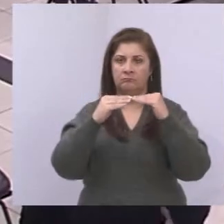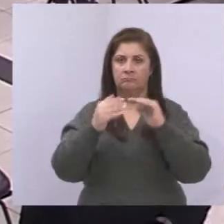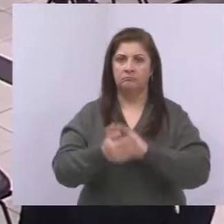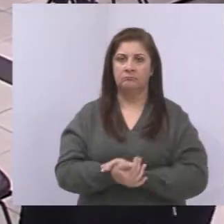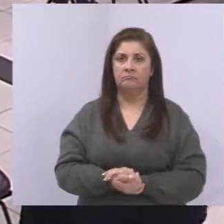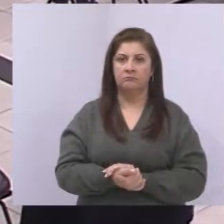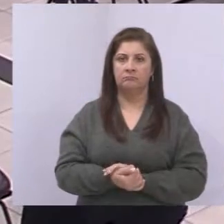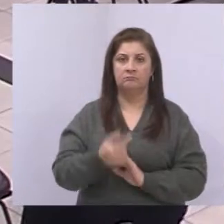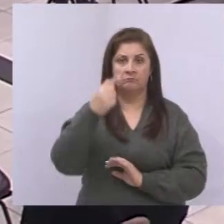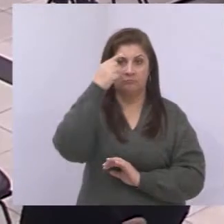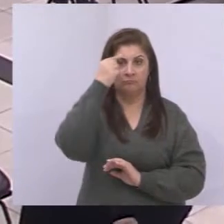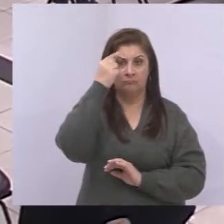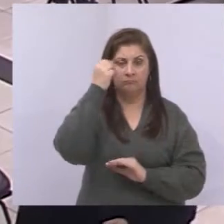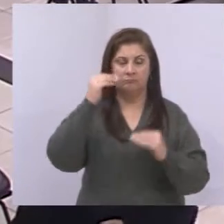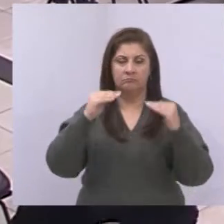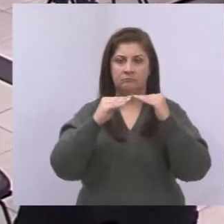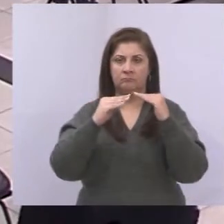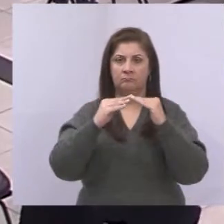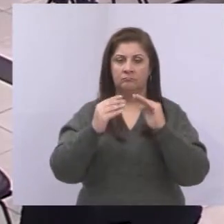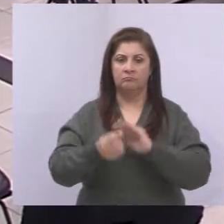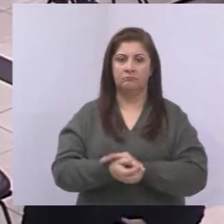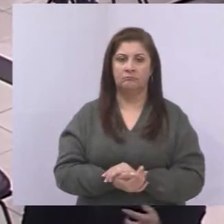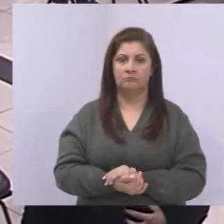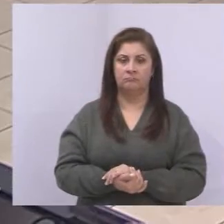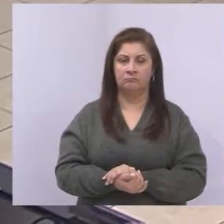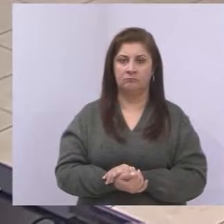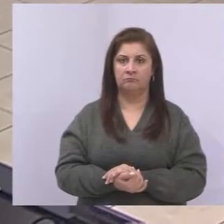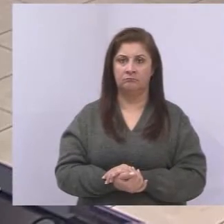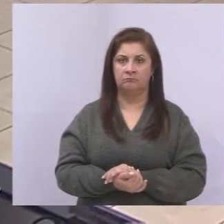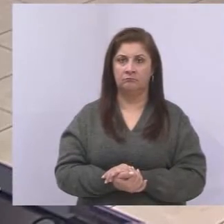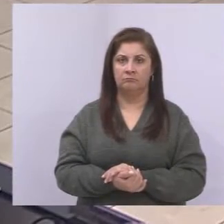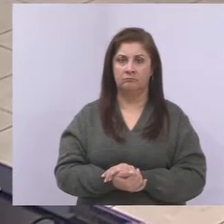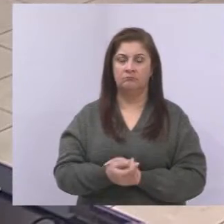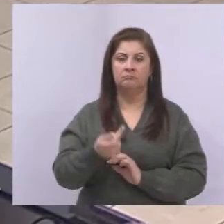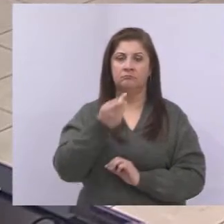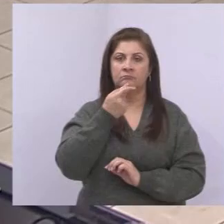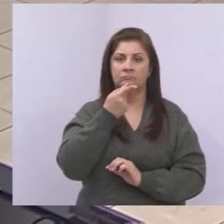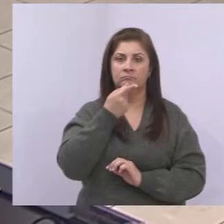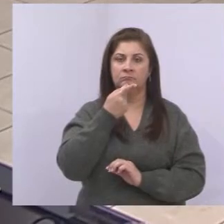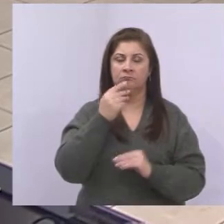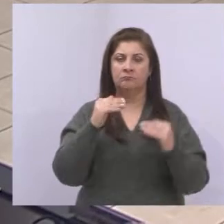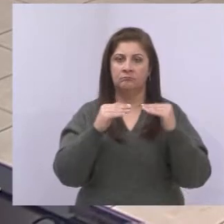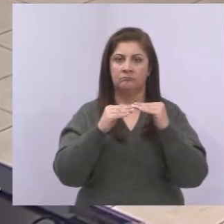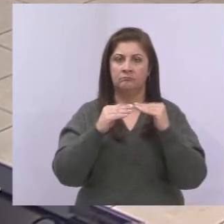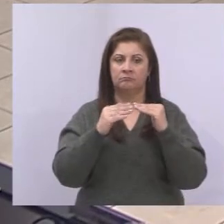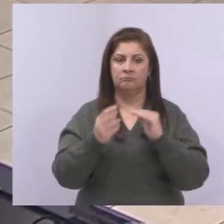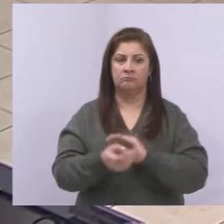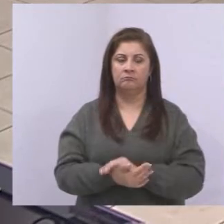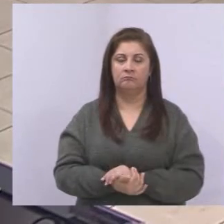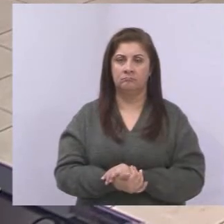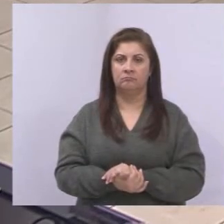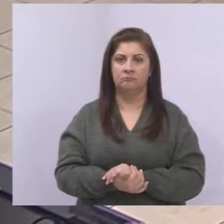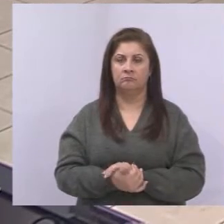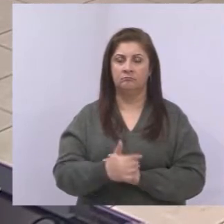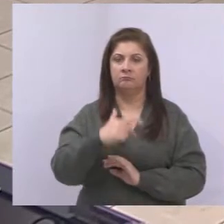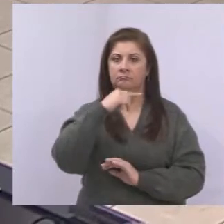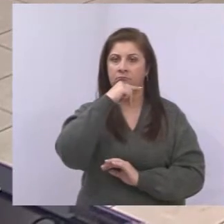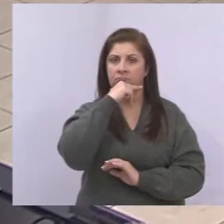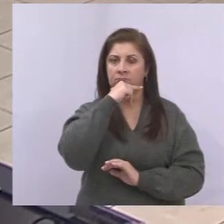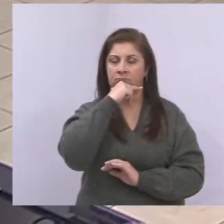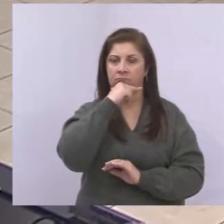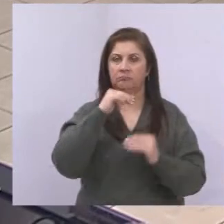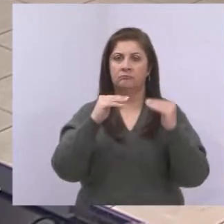vota o vereador Edgar Sassac? Favorável. Como vota o vereador Hernani Barreto? Favorável. Como vota o vereador Luiz